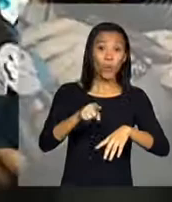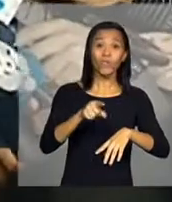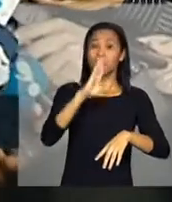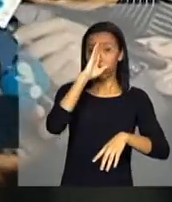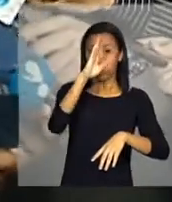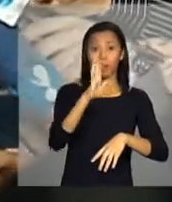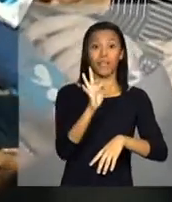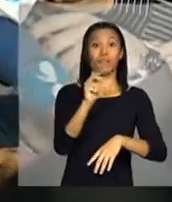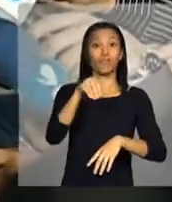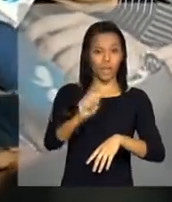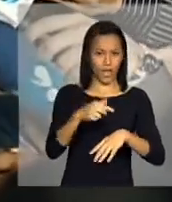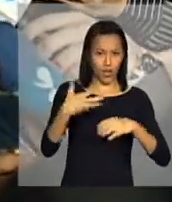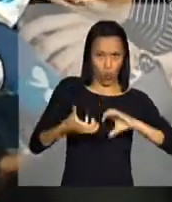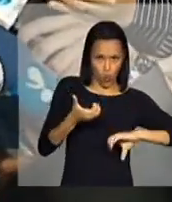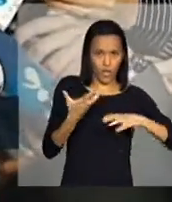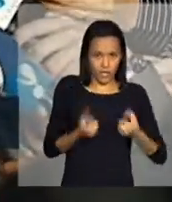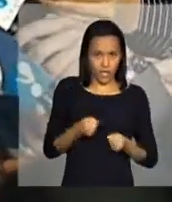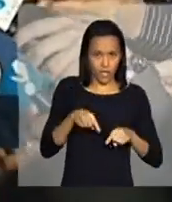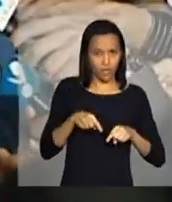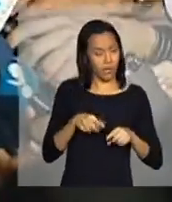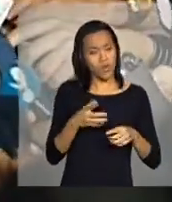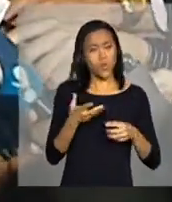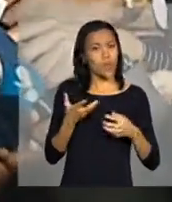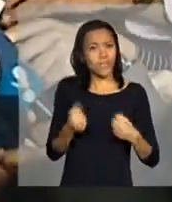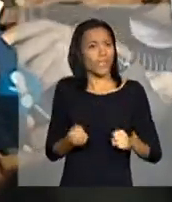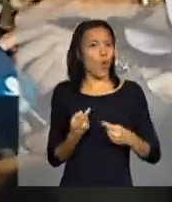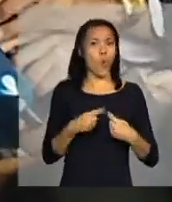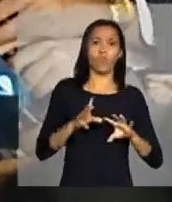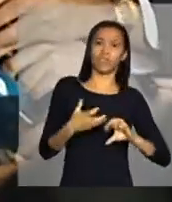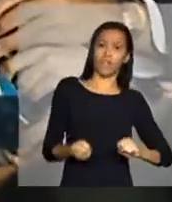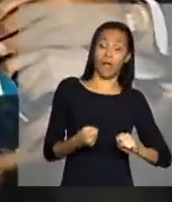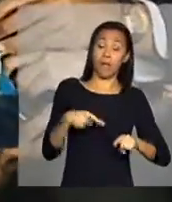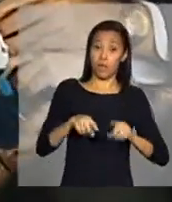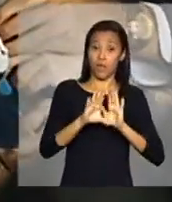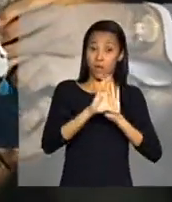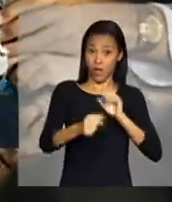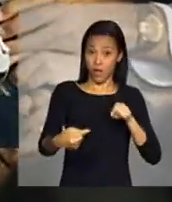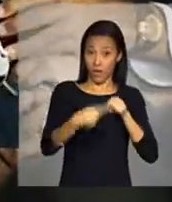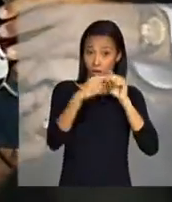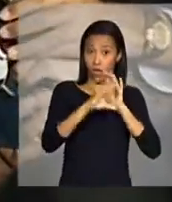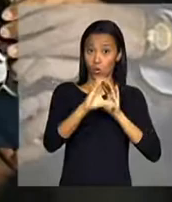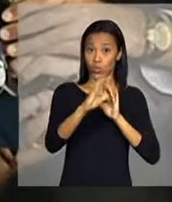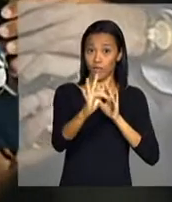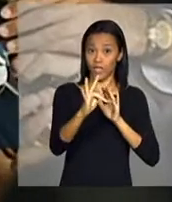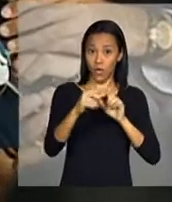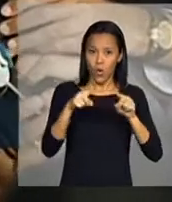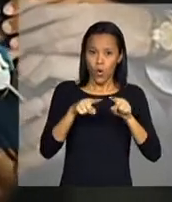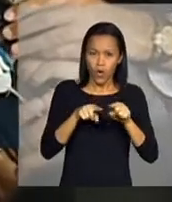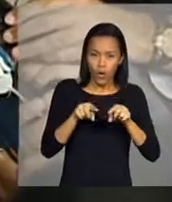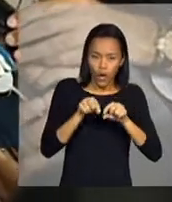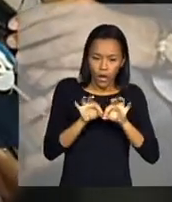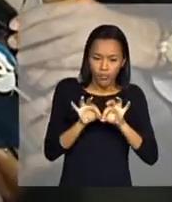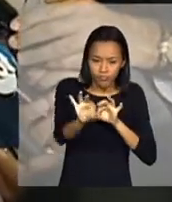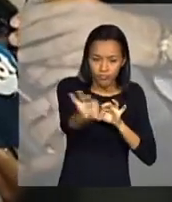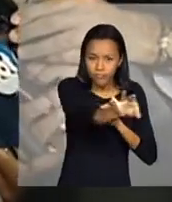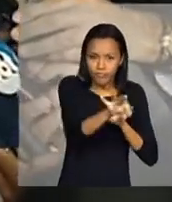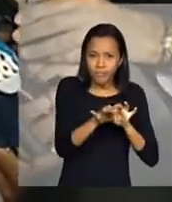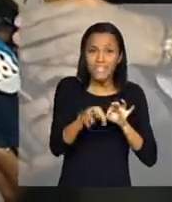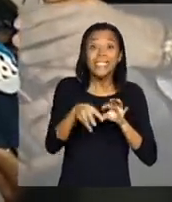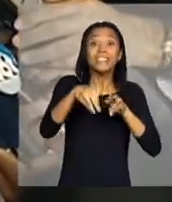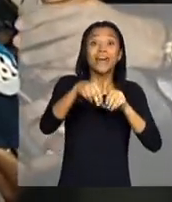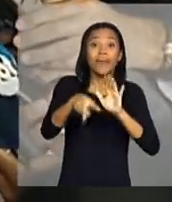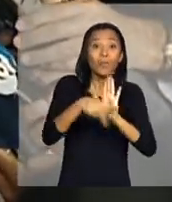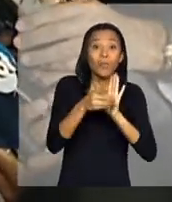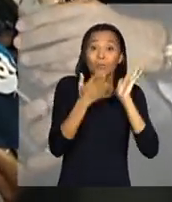questão não é de aceitar ou de não aceitar. Pela Constituição de 1988, a demarcação das terras indígenas é uma